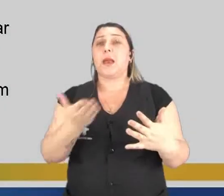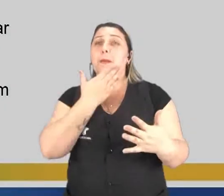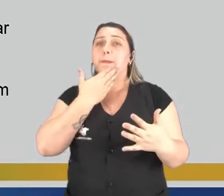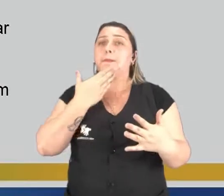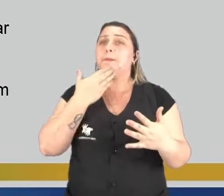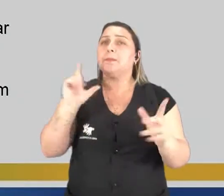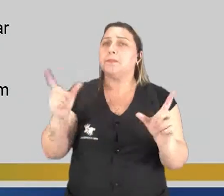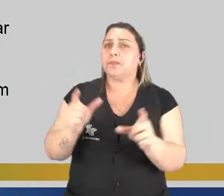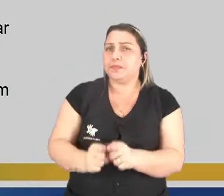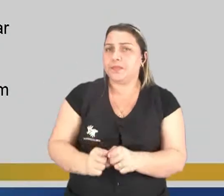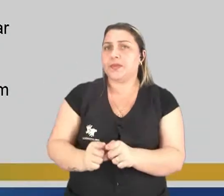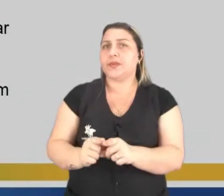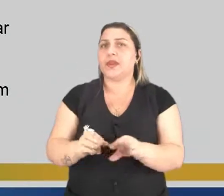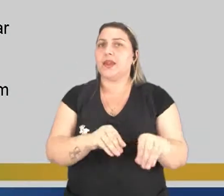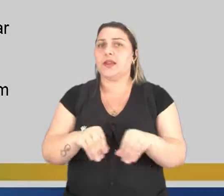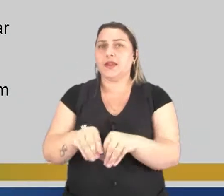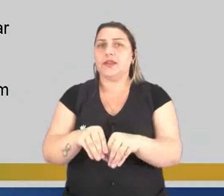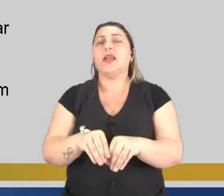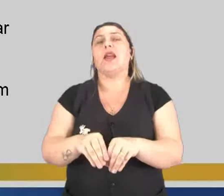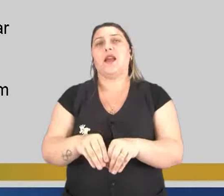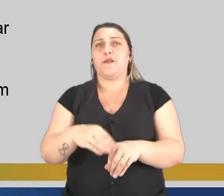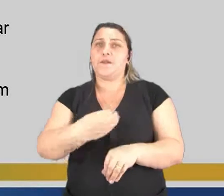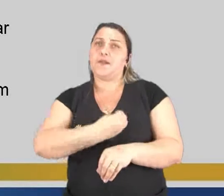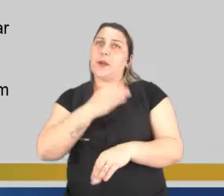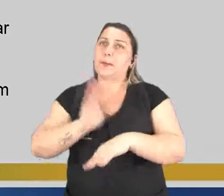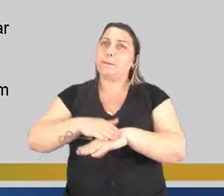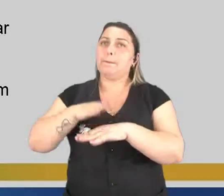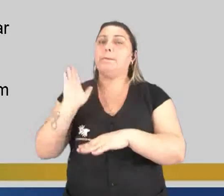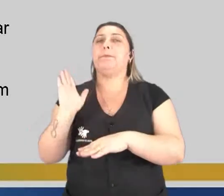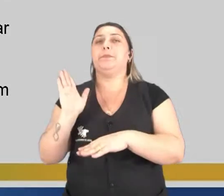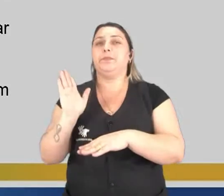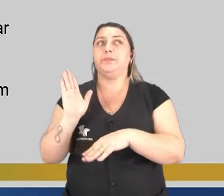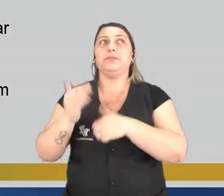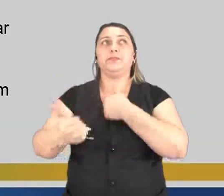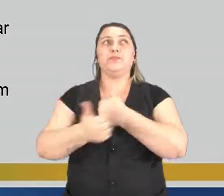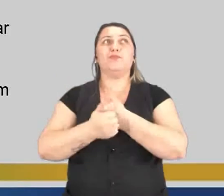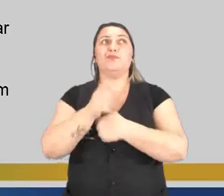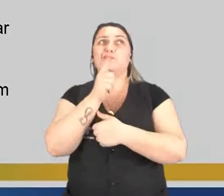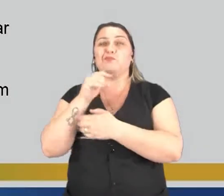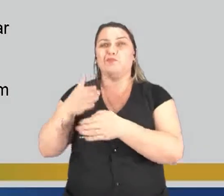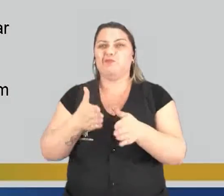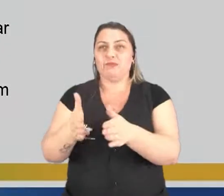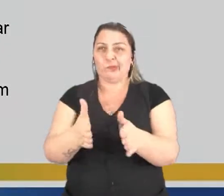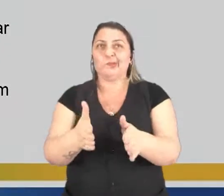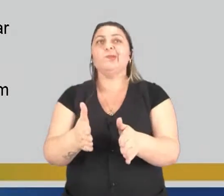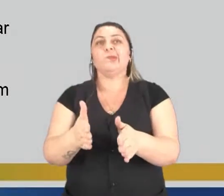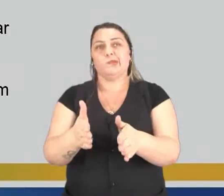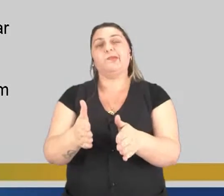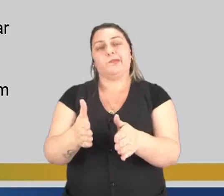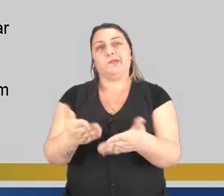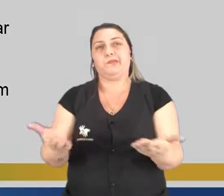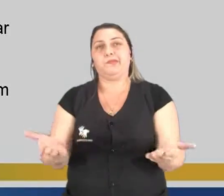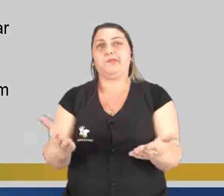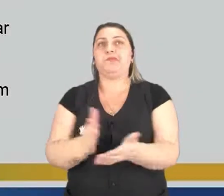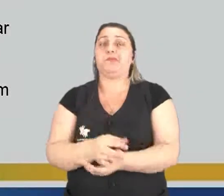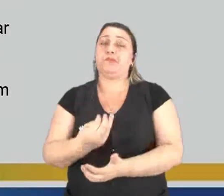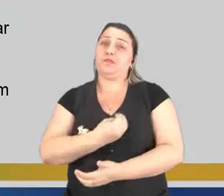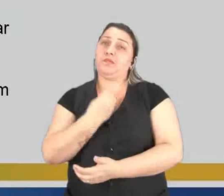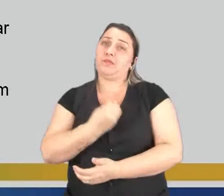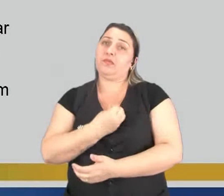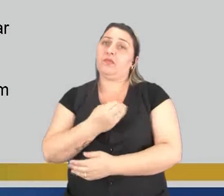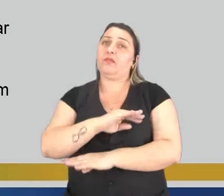menor quantidade em terras firmes, né? Então eles viviam mais mesmo próximo aos rios, ou vivem ainda próximos aos rios, e faziam